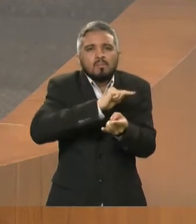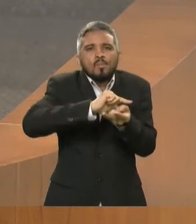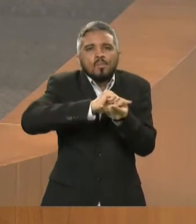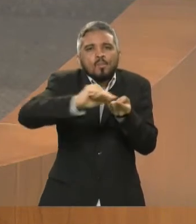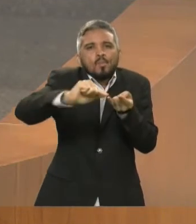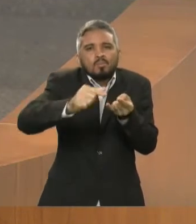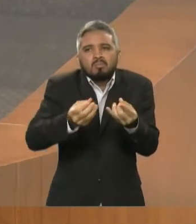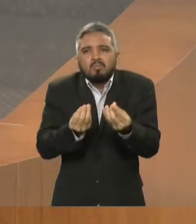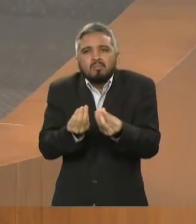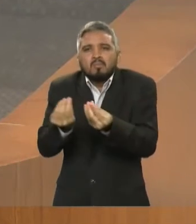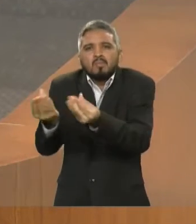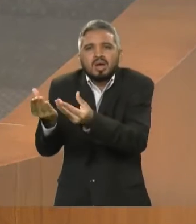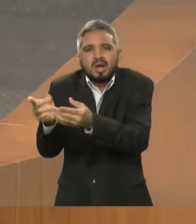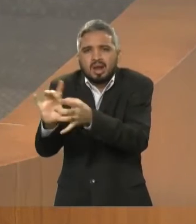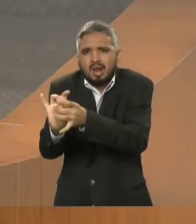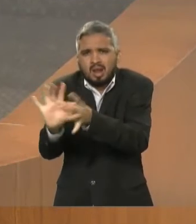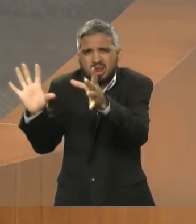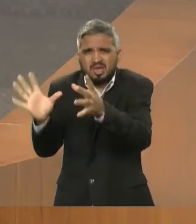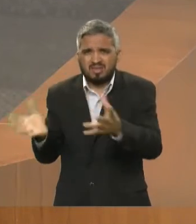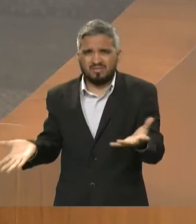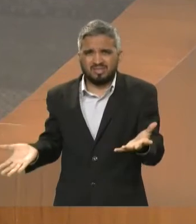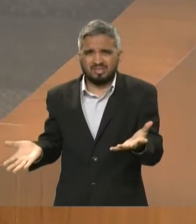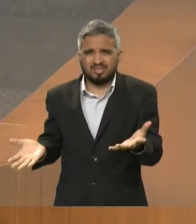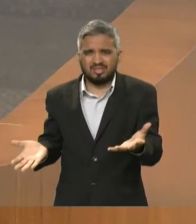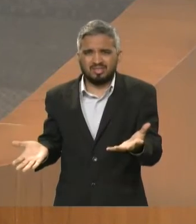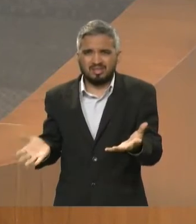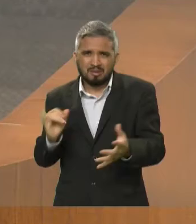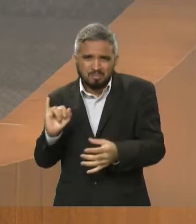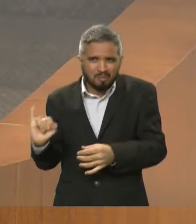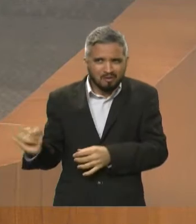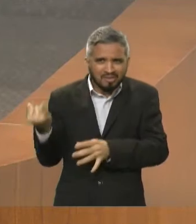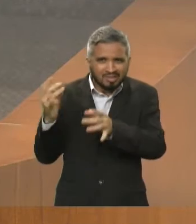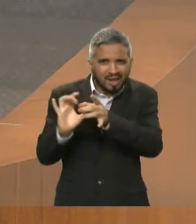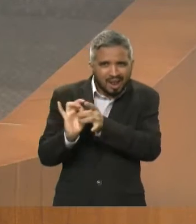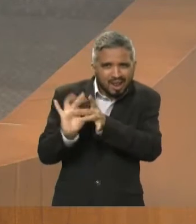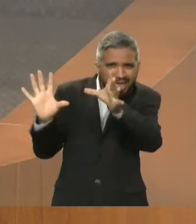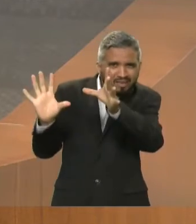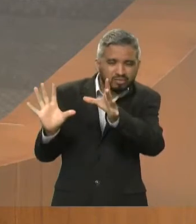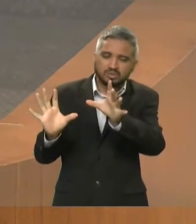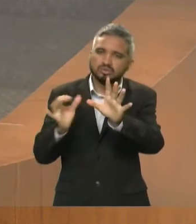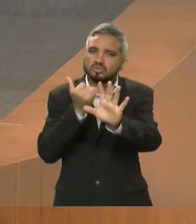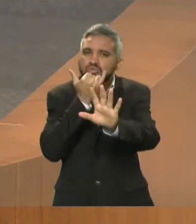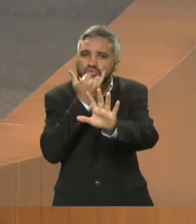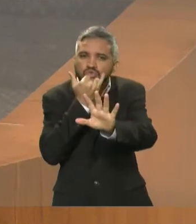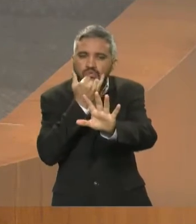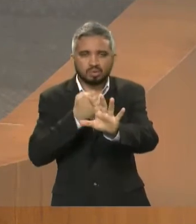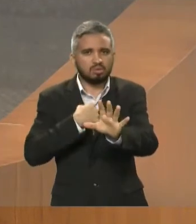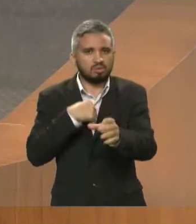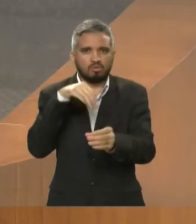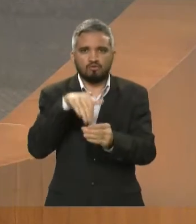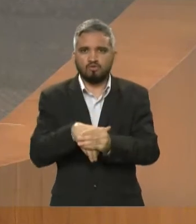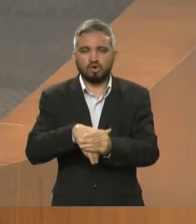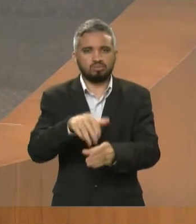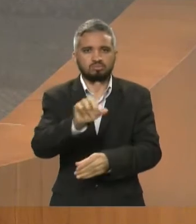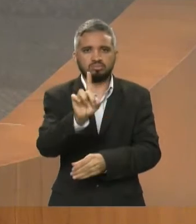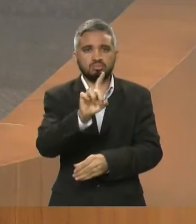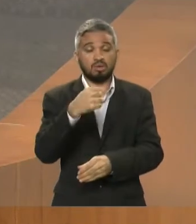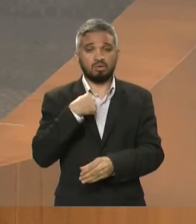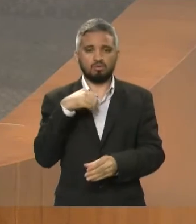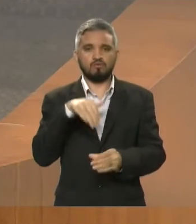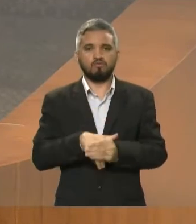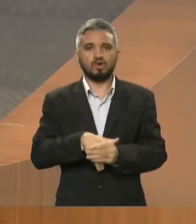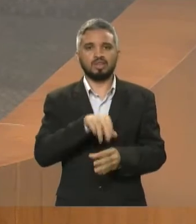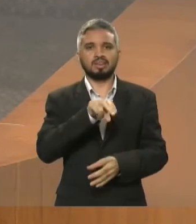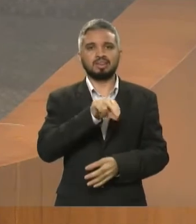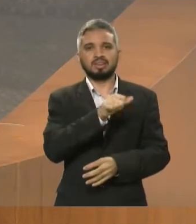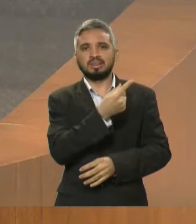para se ausentar a qualquer época do ano de 2021. Não contem com o voto do deputado Hélio. Voto contrário do deputado Hélio. Pode ser